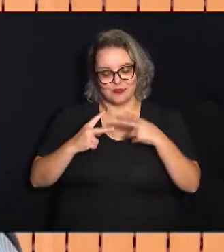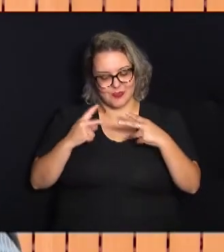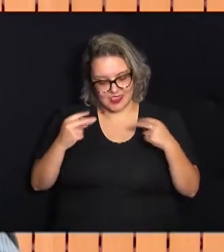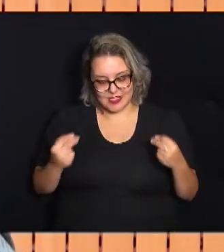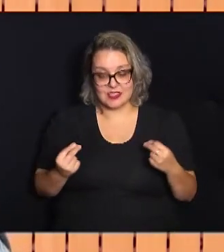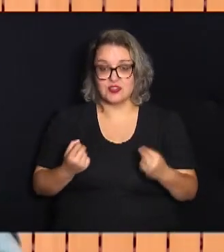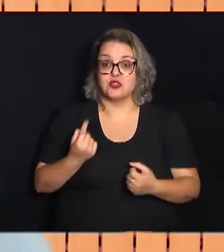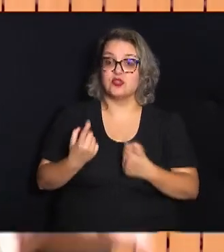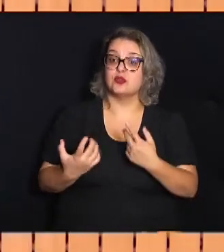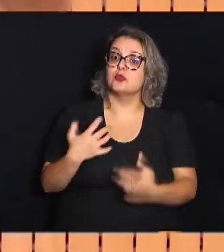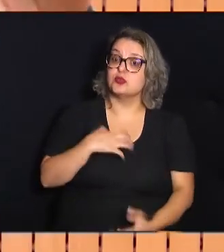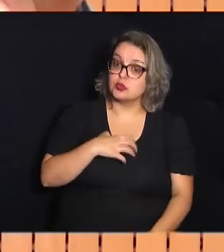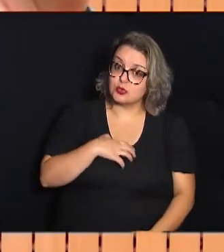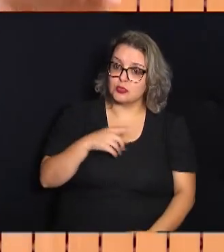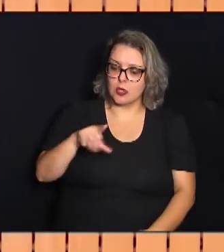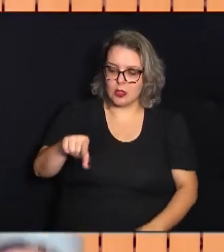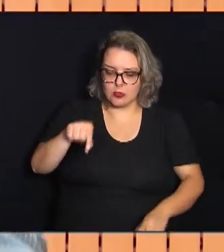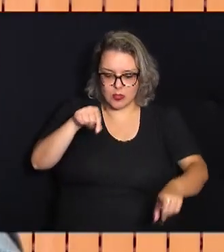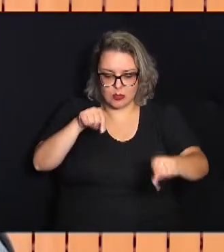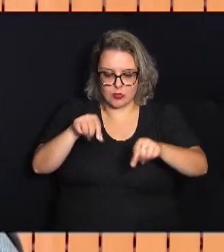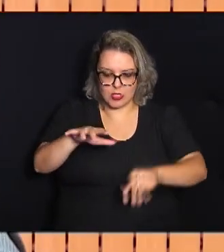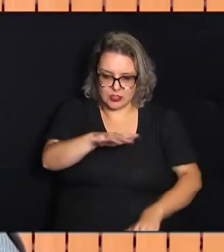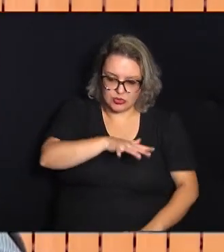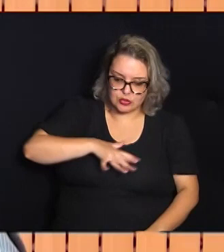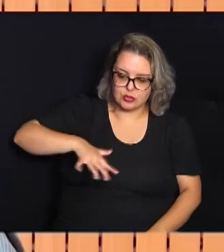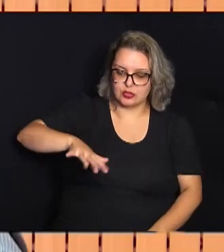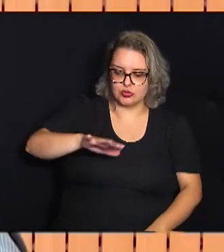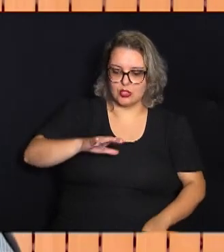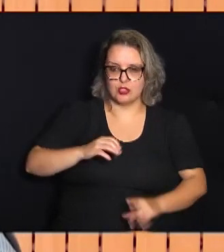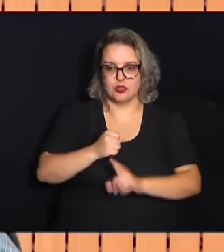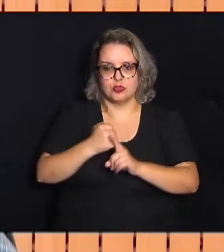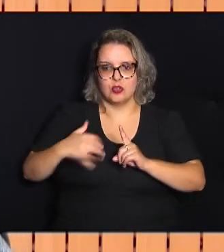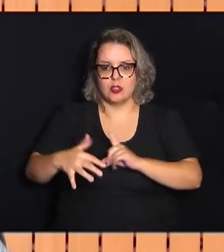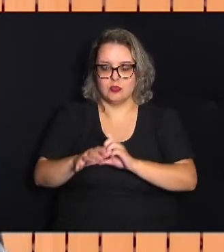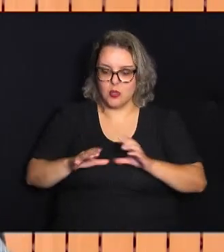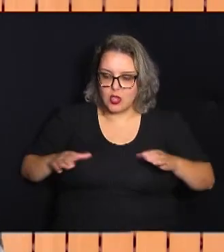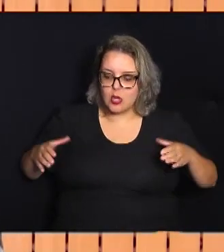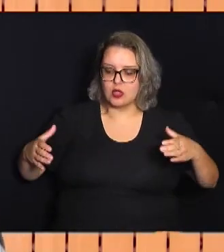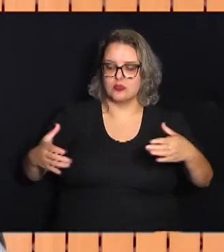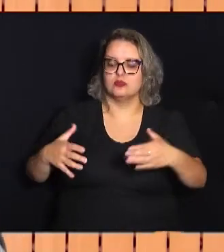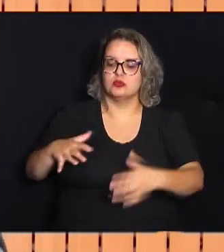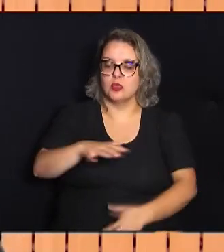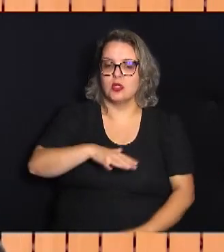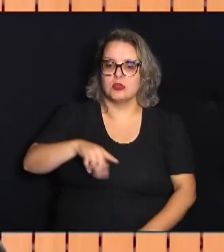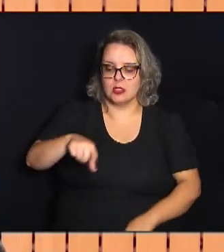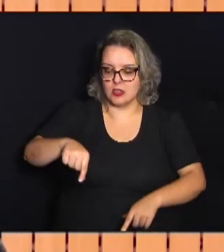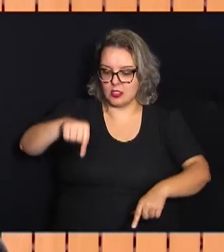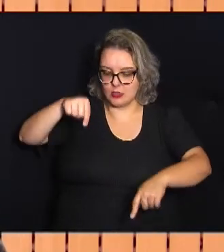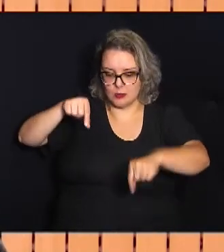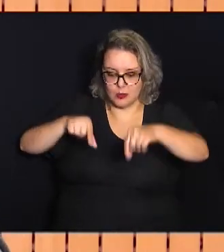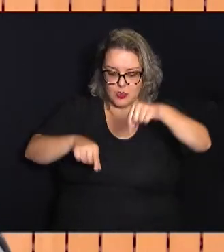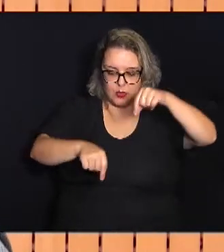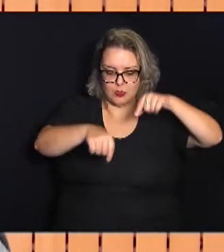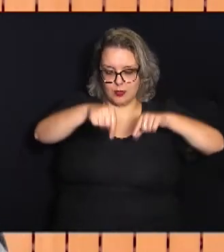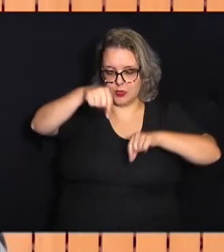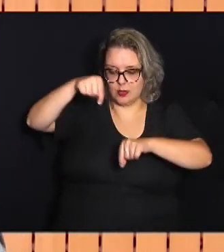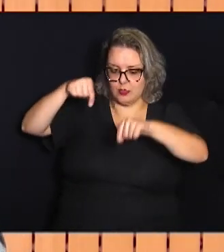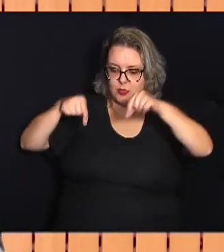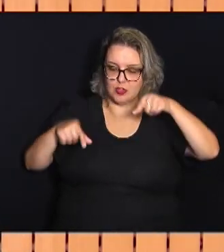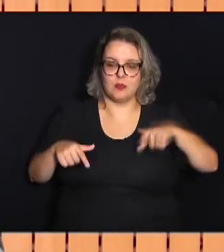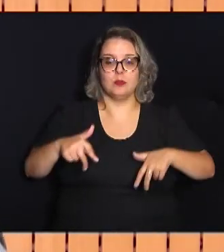forma, pensar ali no seio da sociedade, no âmago da sociedade, profissionais que